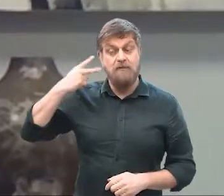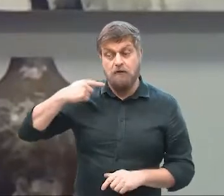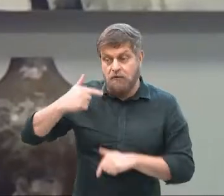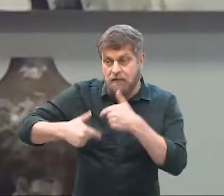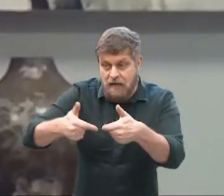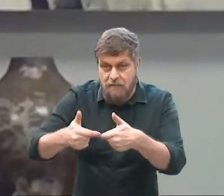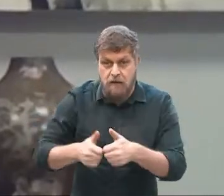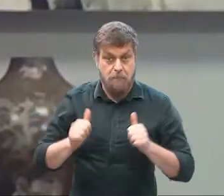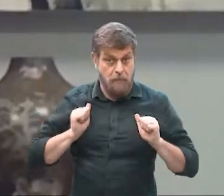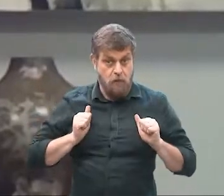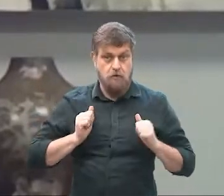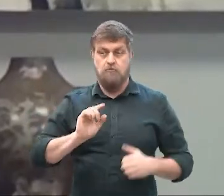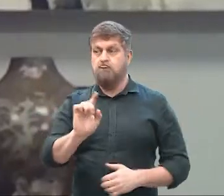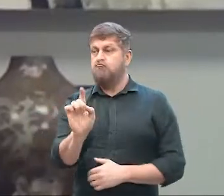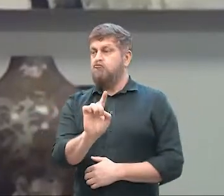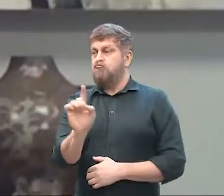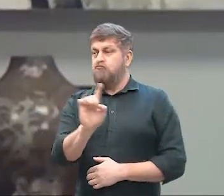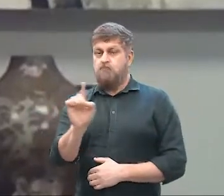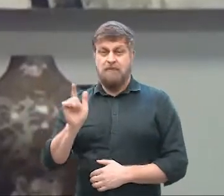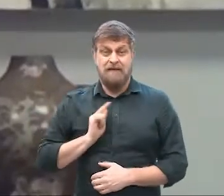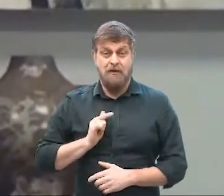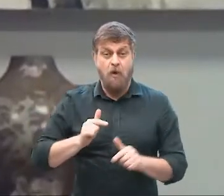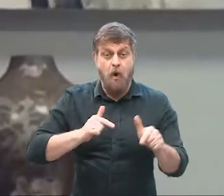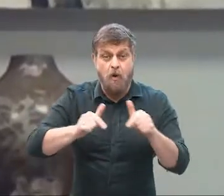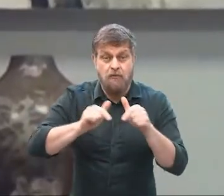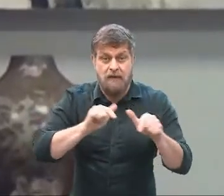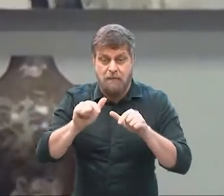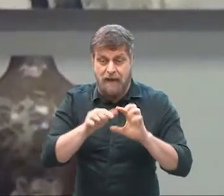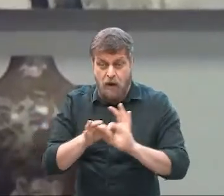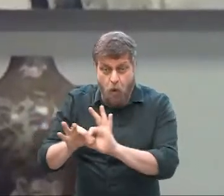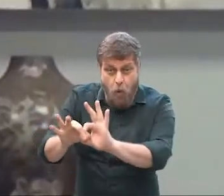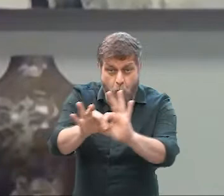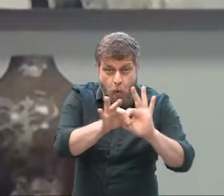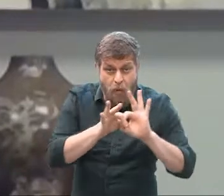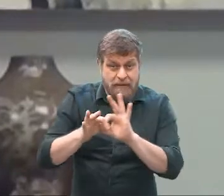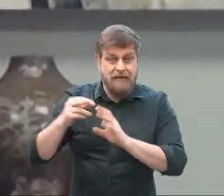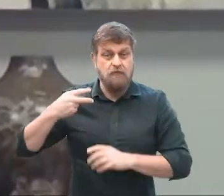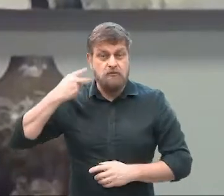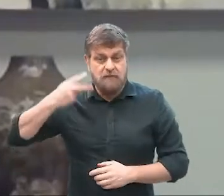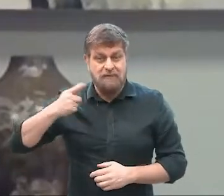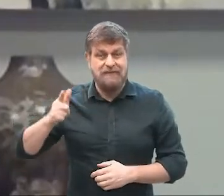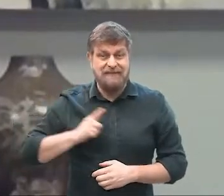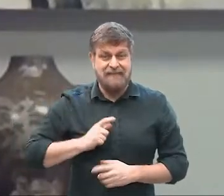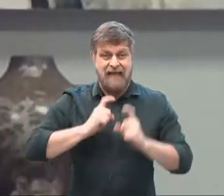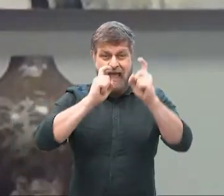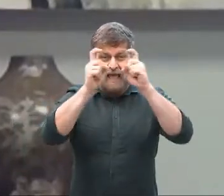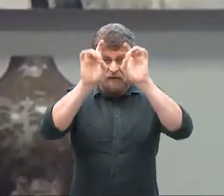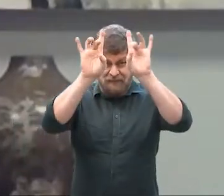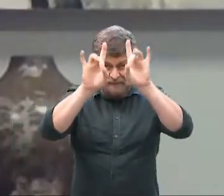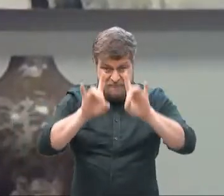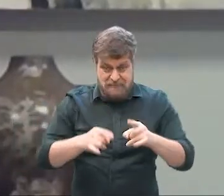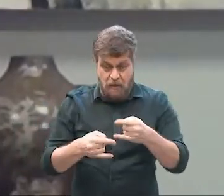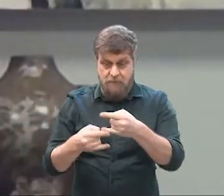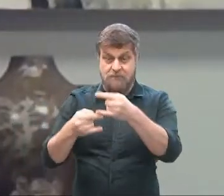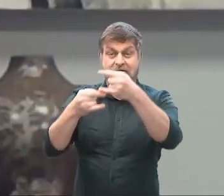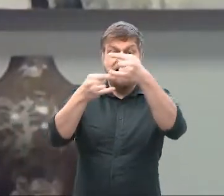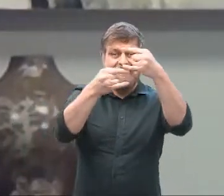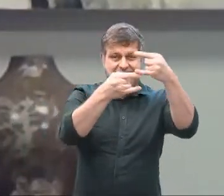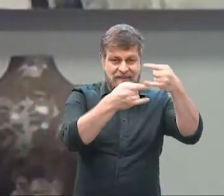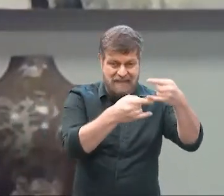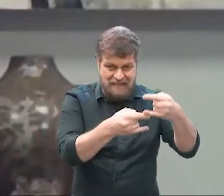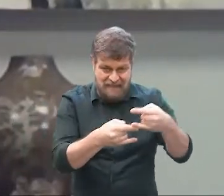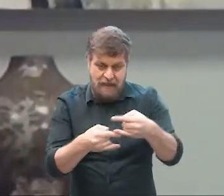não pararam. E no que se refere ao trabalho coletivo, nós temos feito reuniões virtuais,